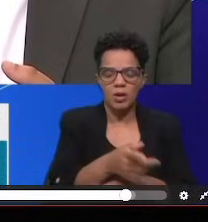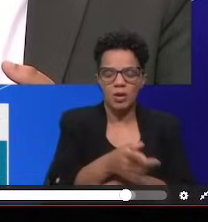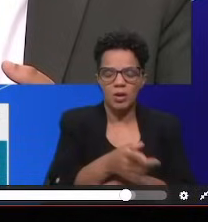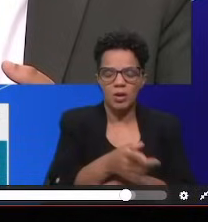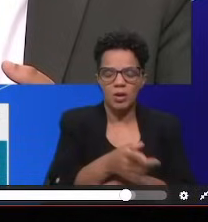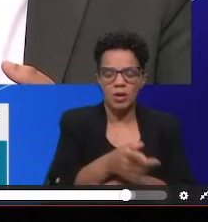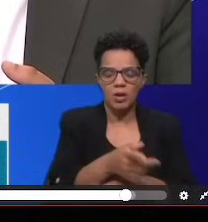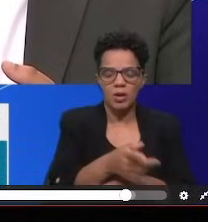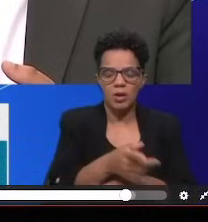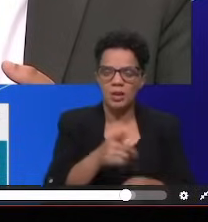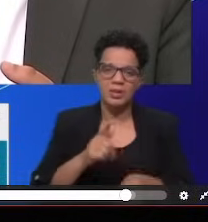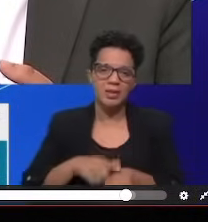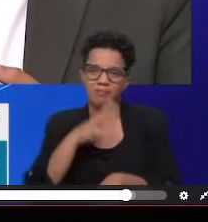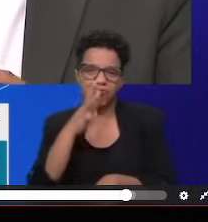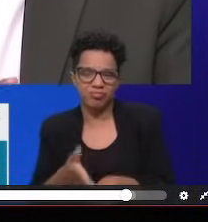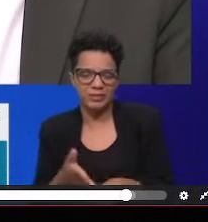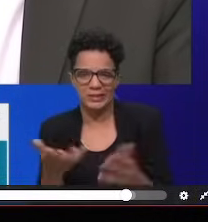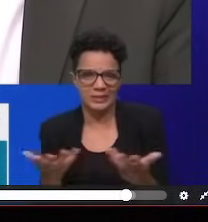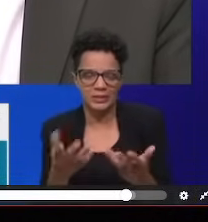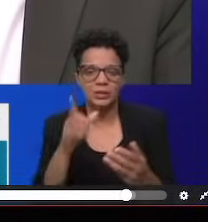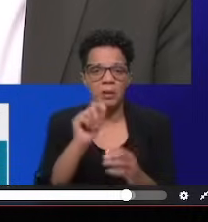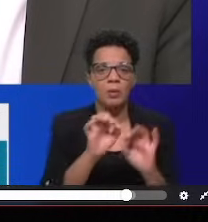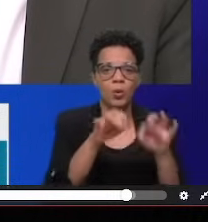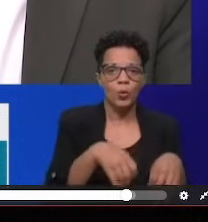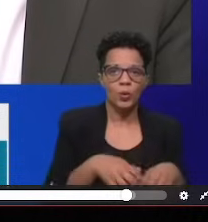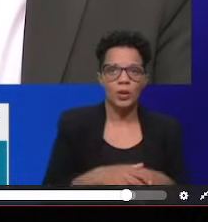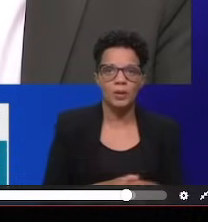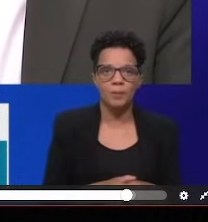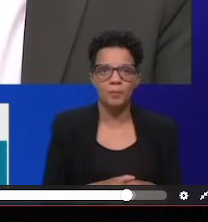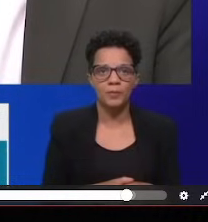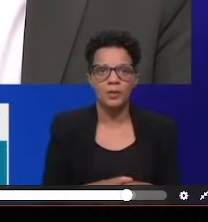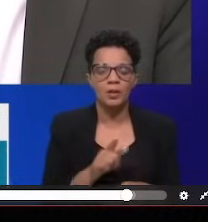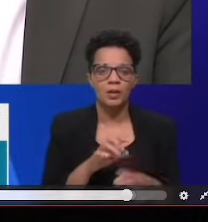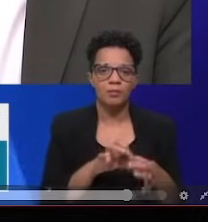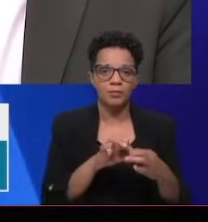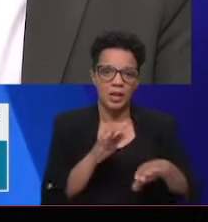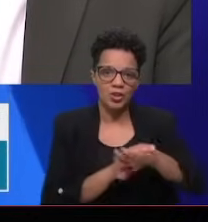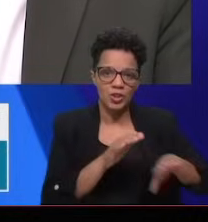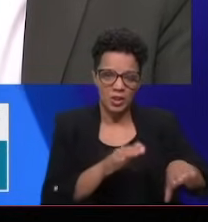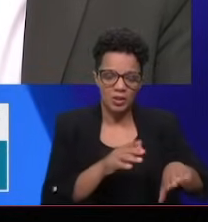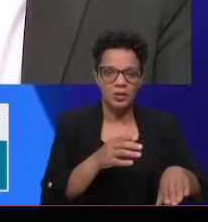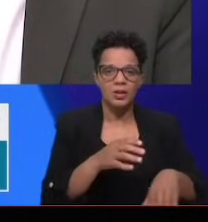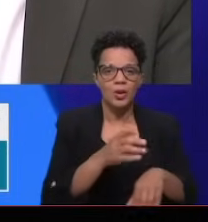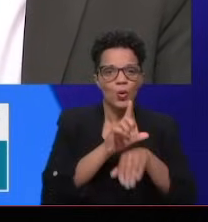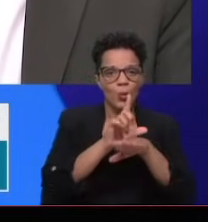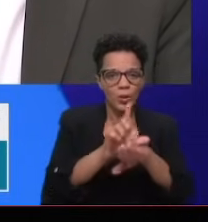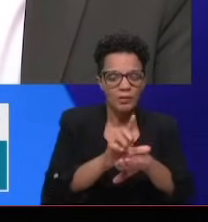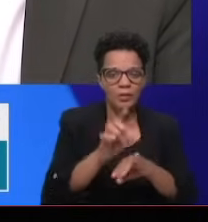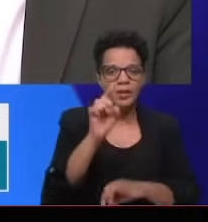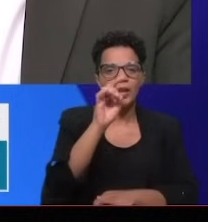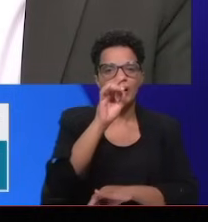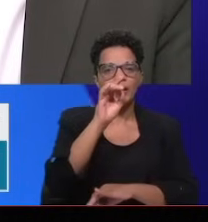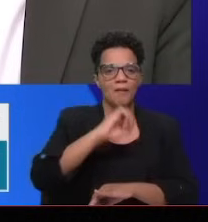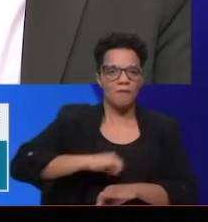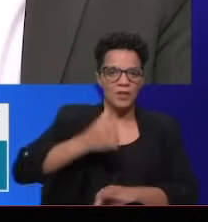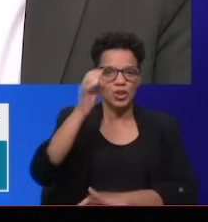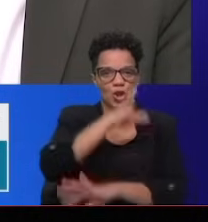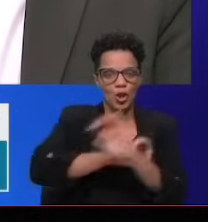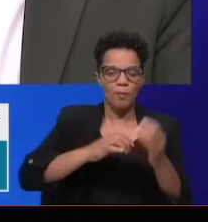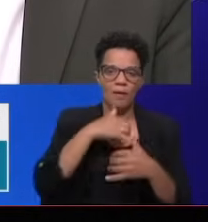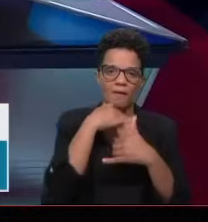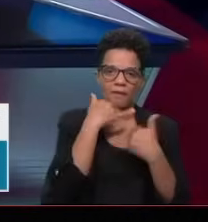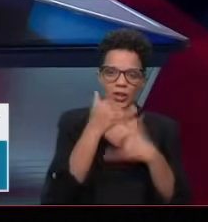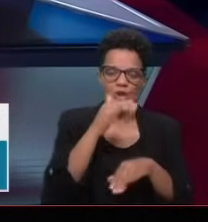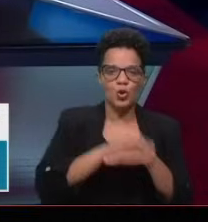brincar com isto não há possibilidade para concluir alç aliança à esquerda O livro está muito feliz nos verdes europeus porque tem três pilares